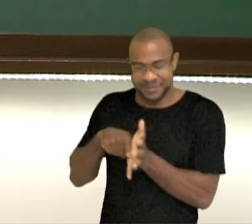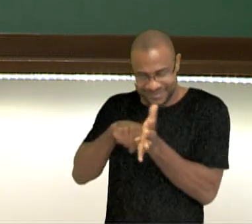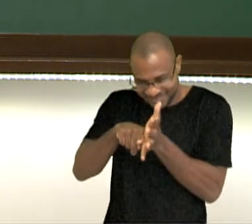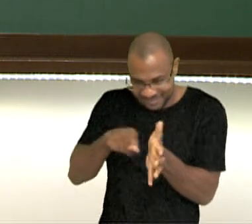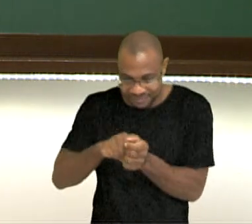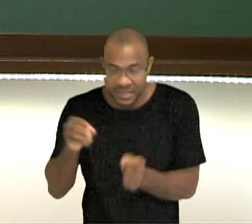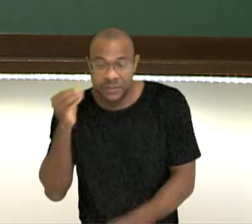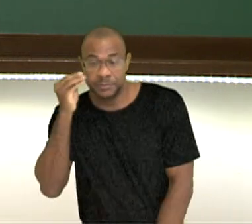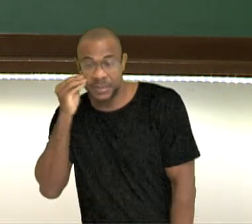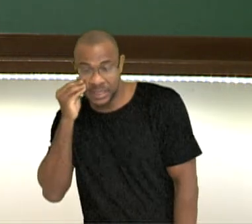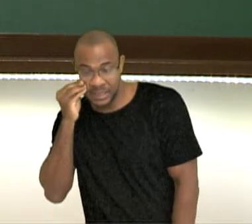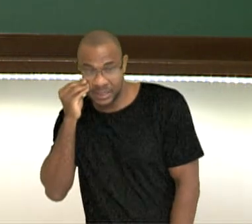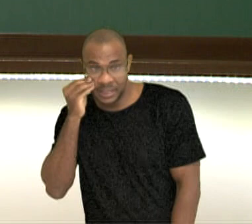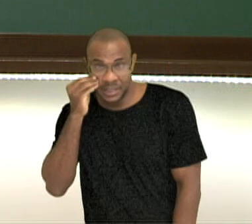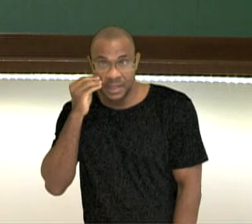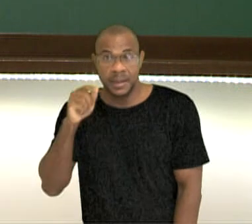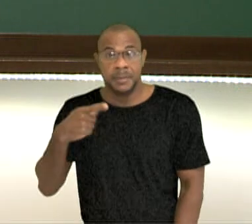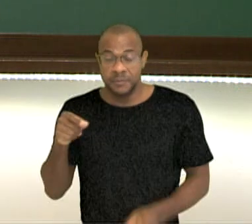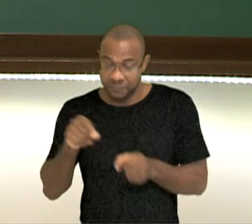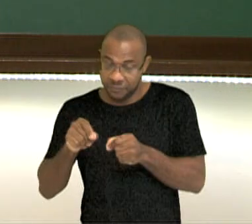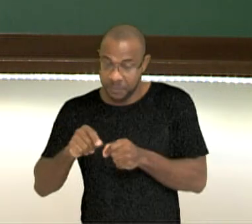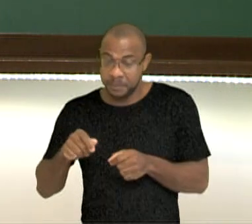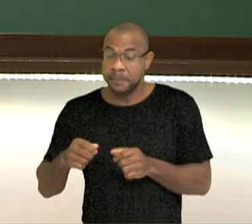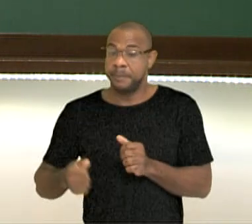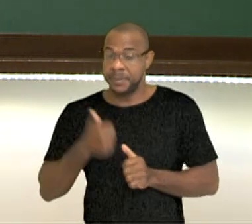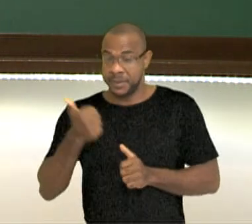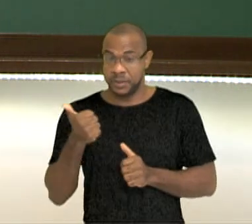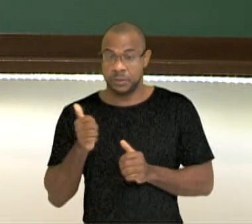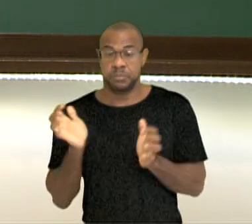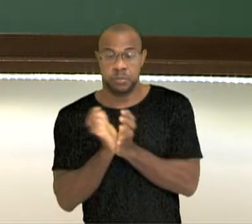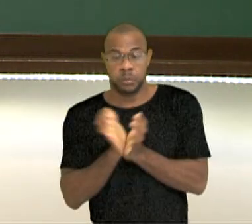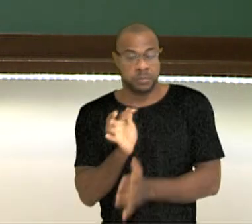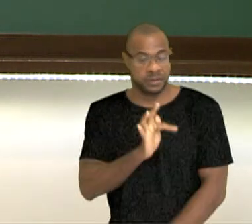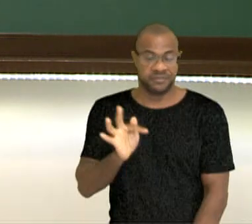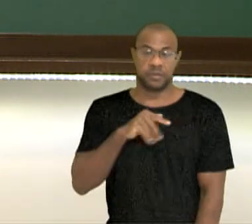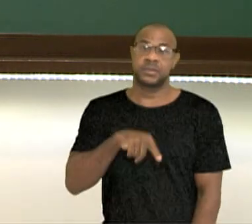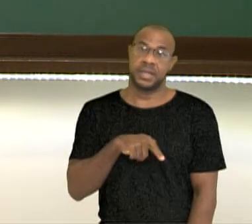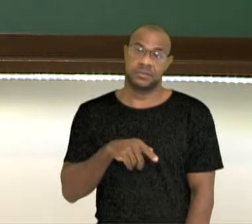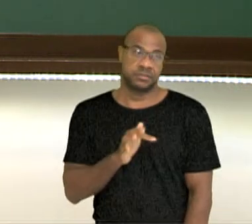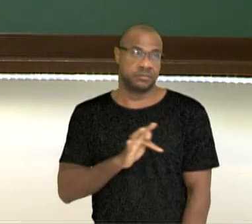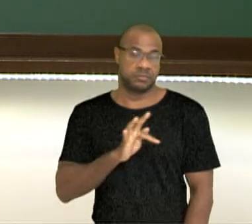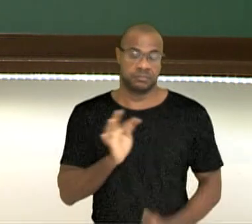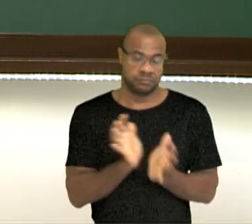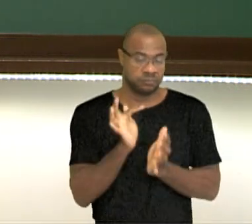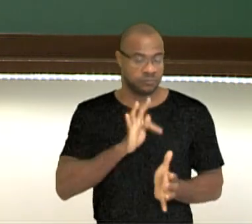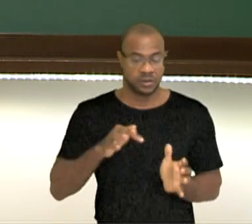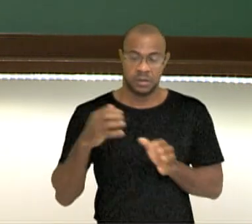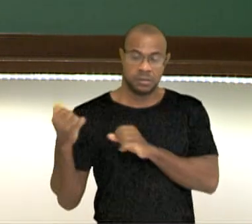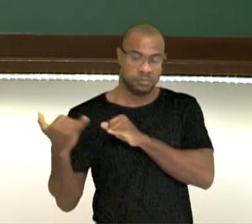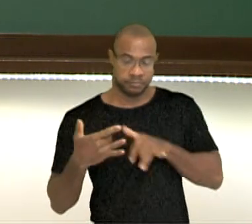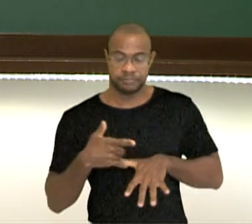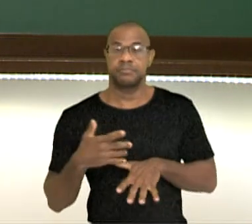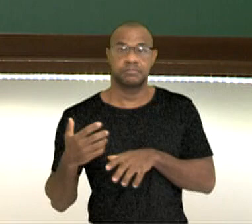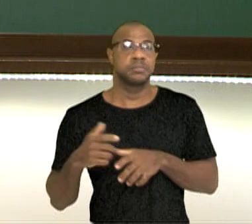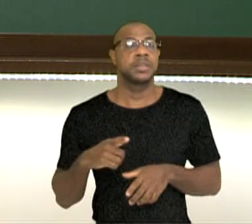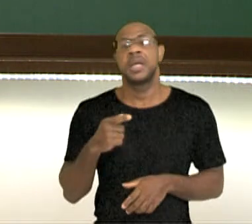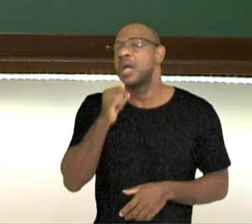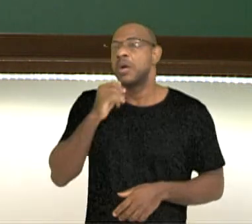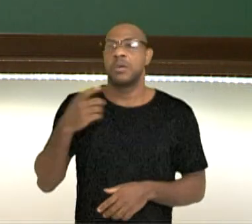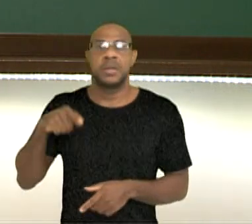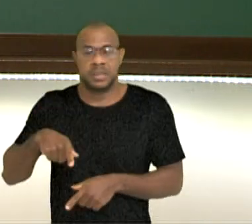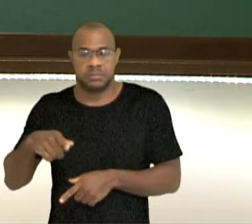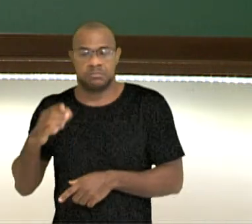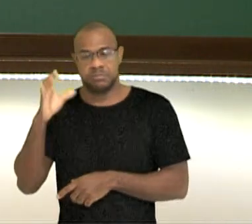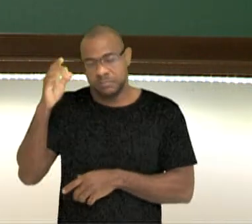Vamos divulgar isso primeiro na comunidade acadêmica. Então, como por exemplo, um cientista que estuda física, ele